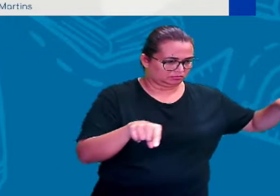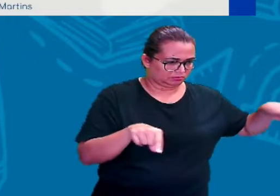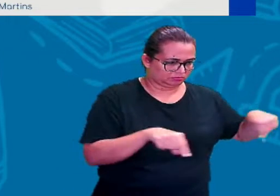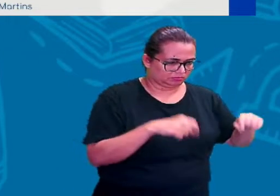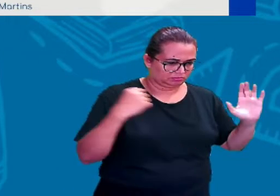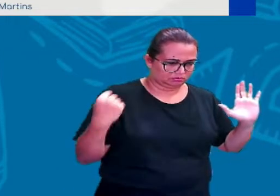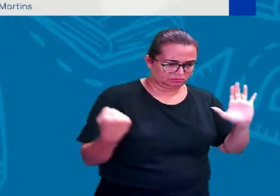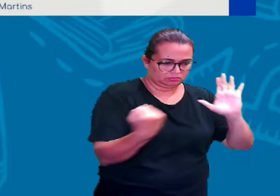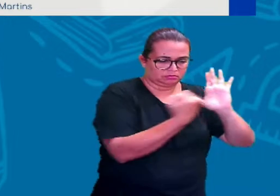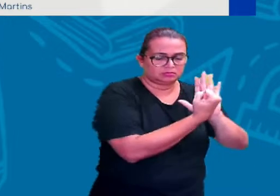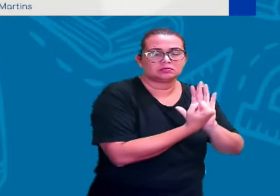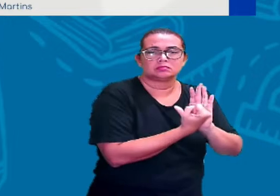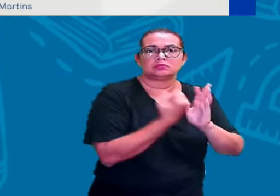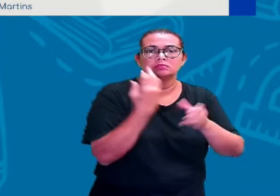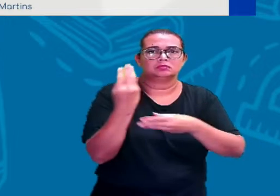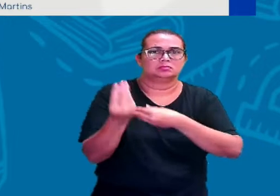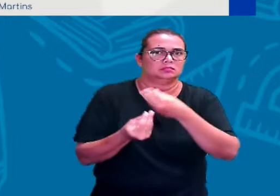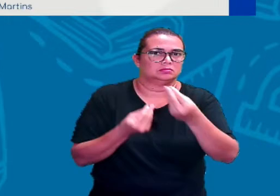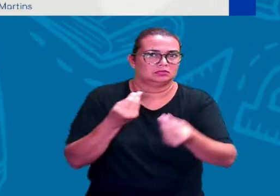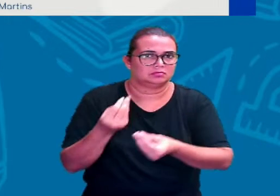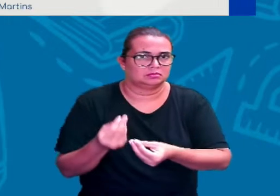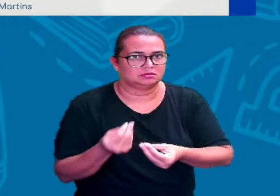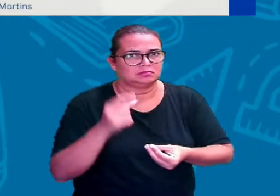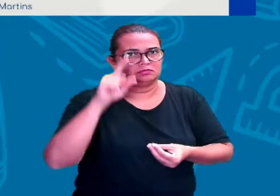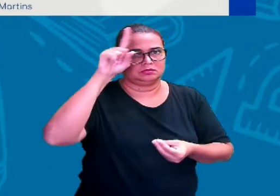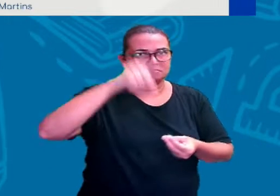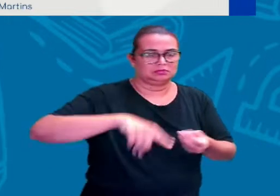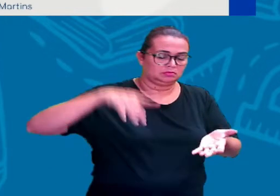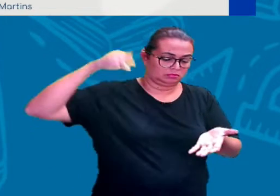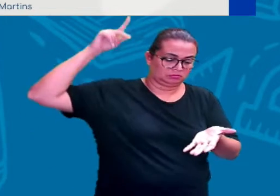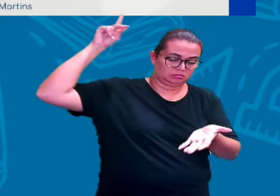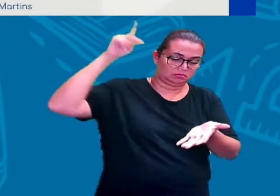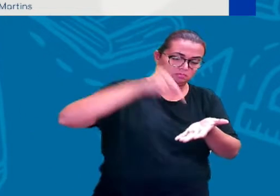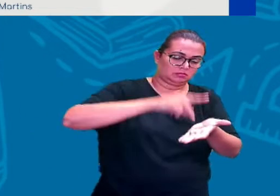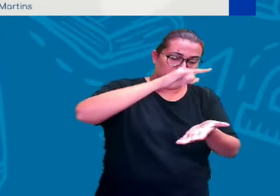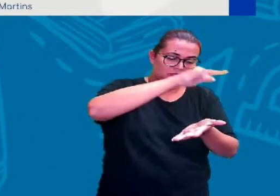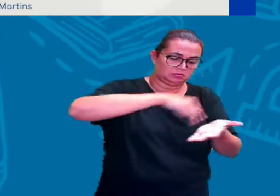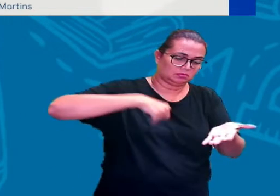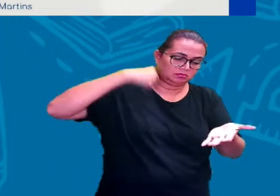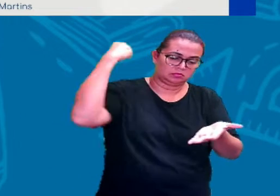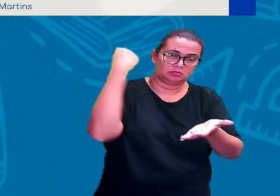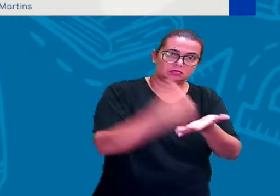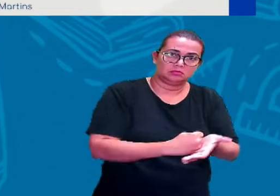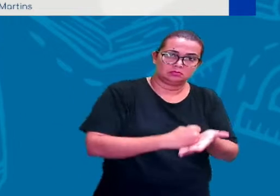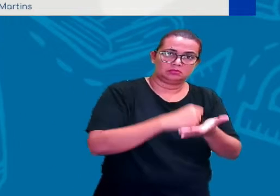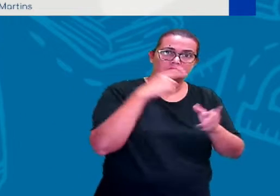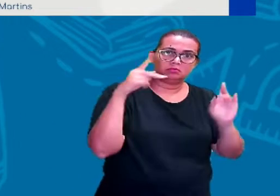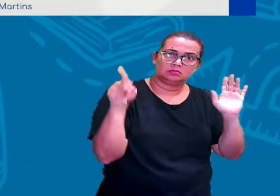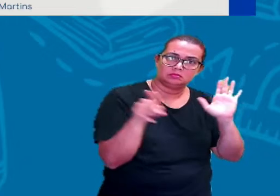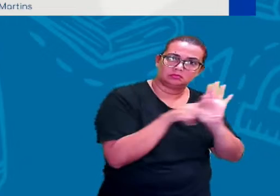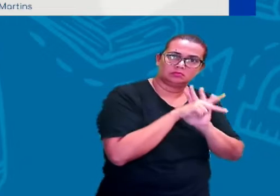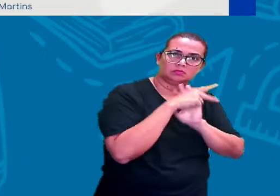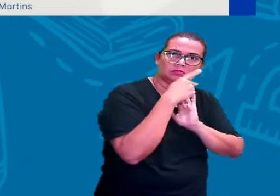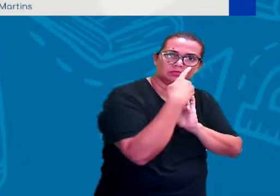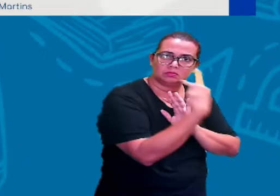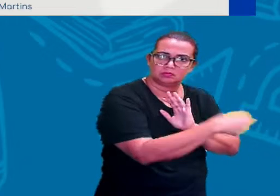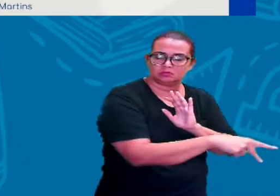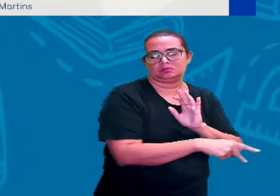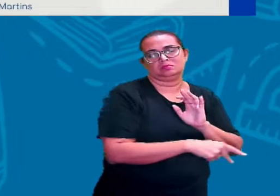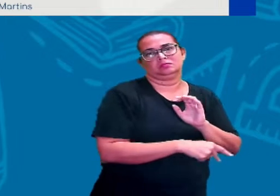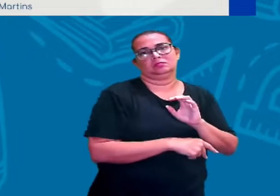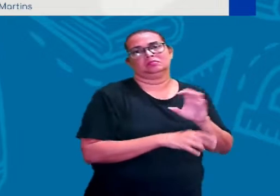terras indígenas? Então, é o reconhecimento oficial de que o uso e a posse da